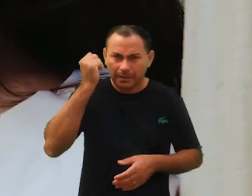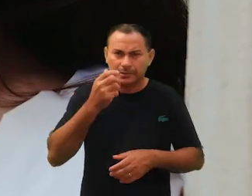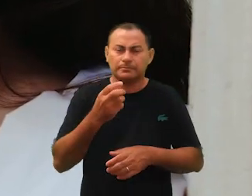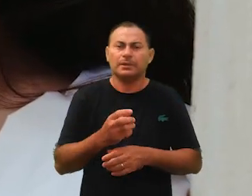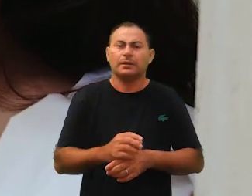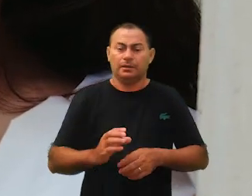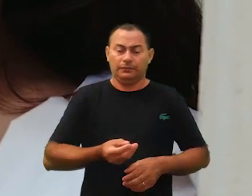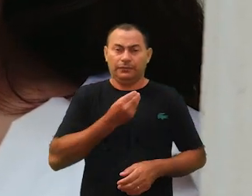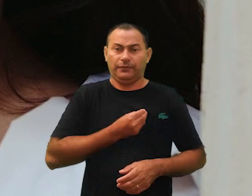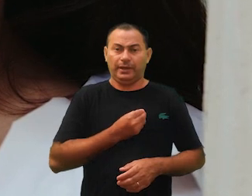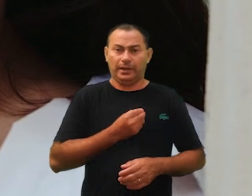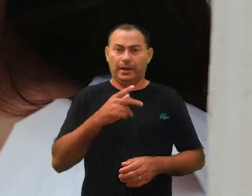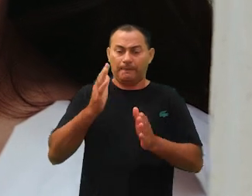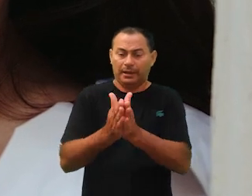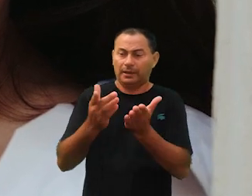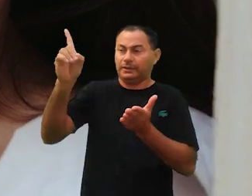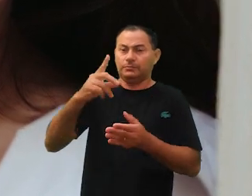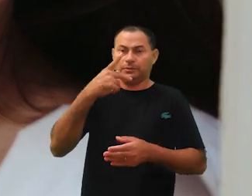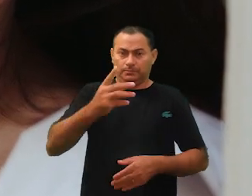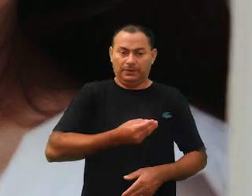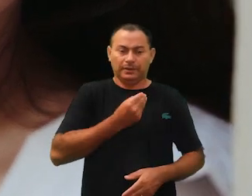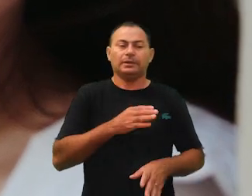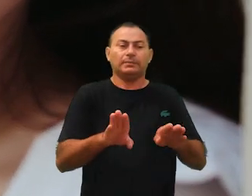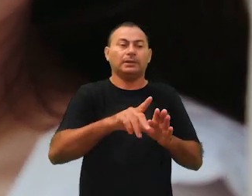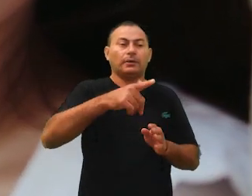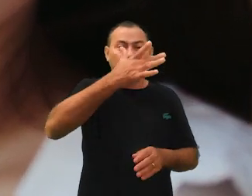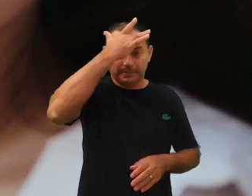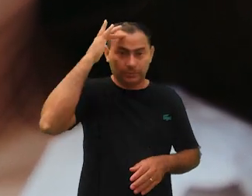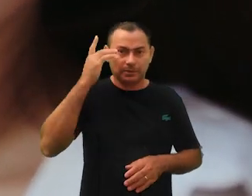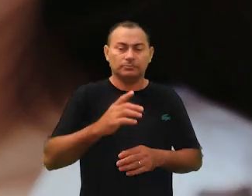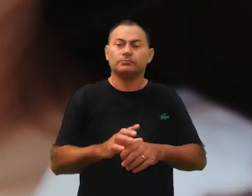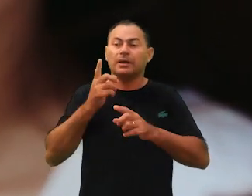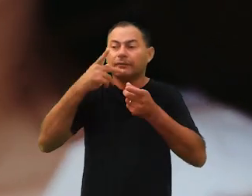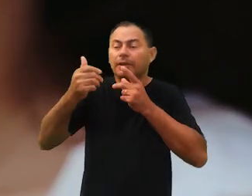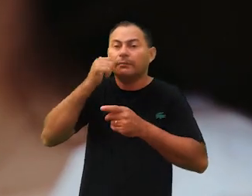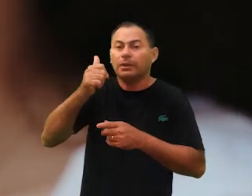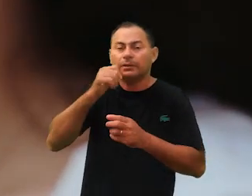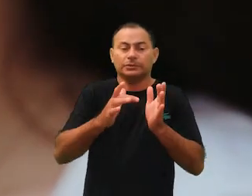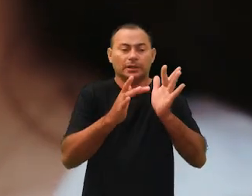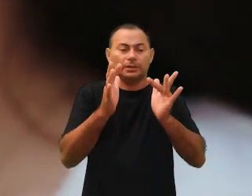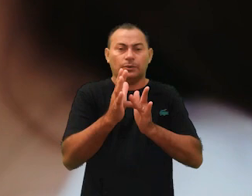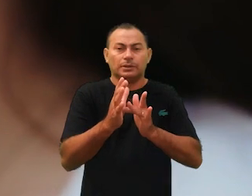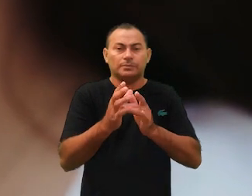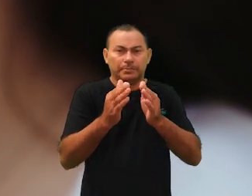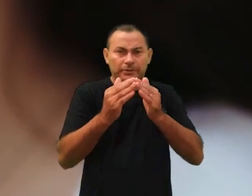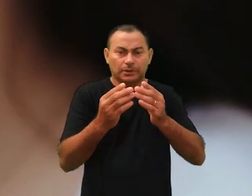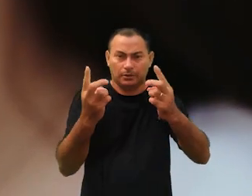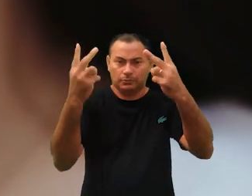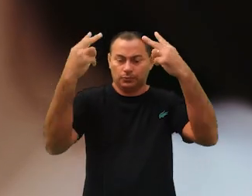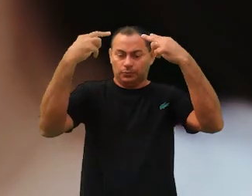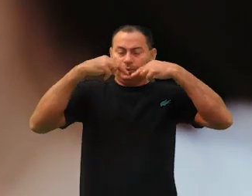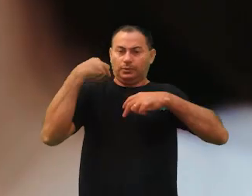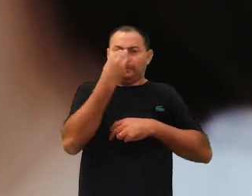você deve aplicar as Escrituras na sua vida e na vida dos outros no que tange a mulheres? Jesus mandou olhar para dentro de